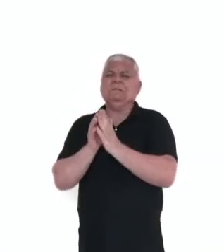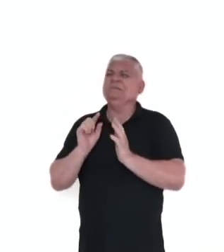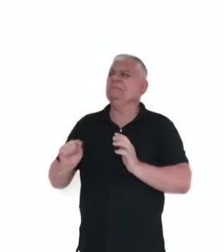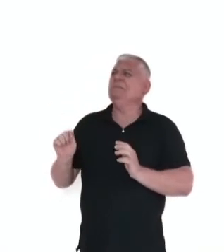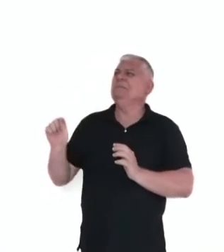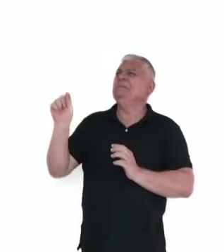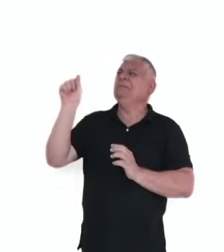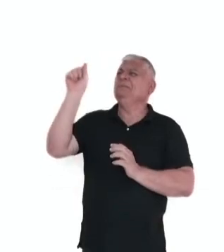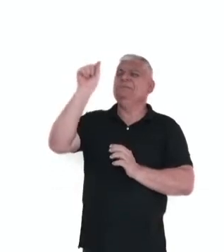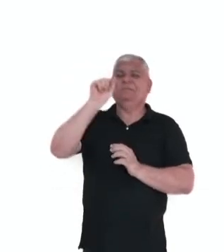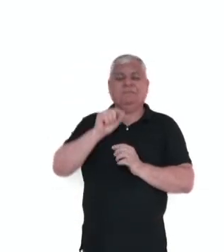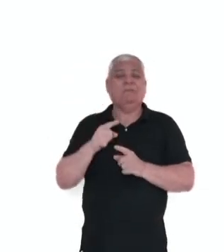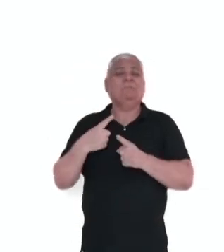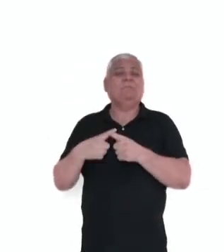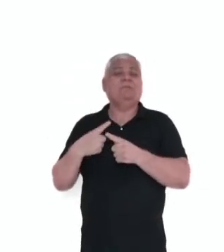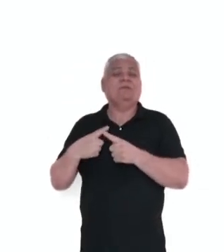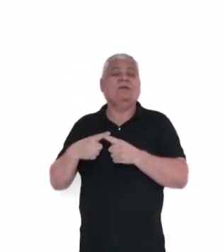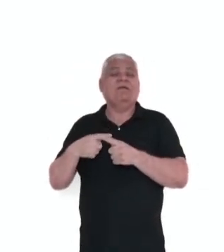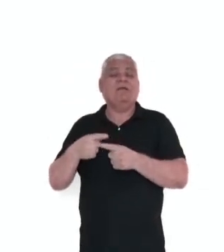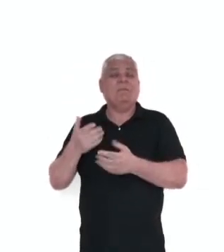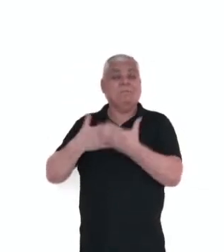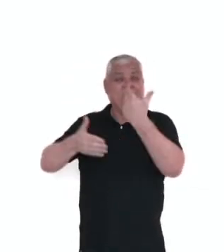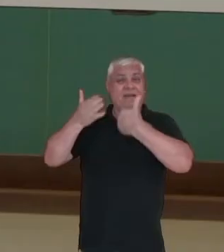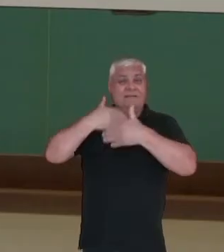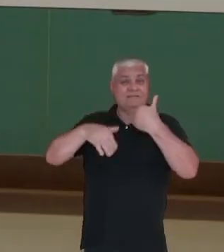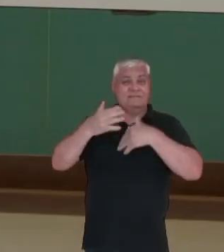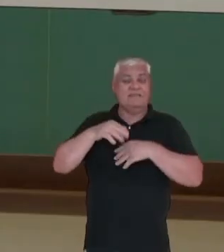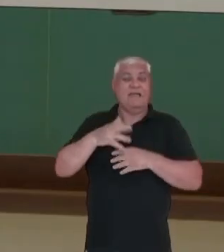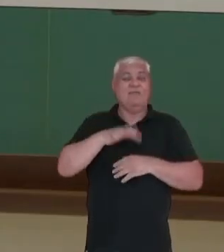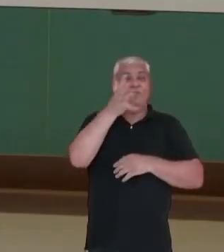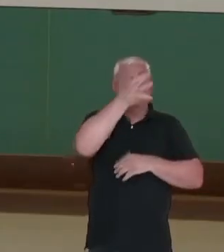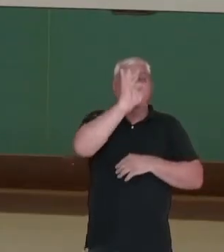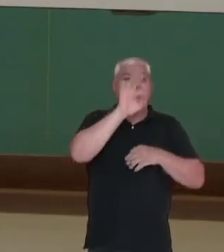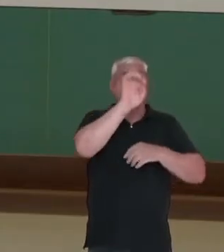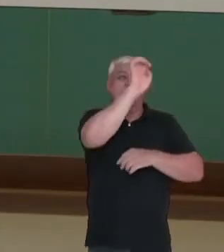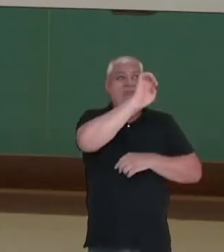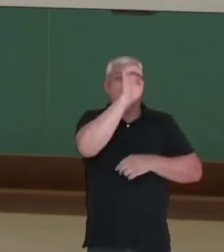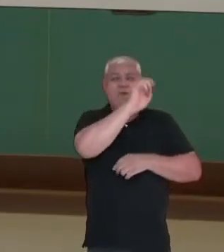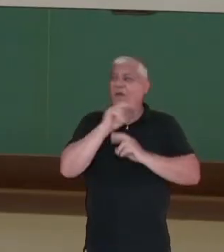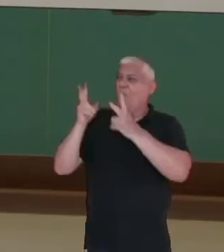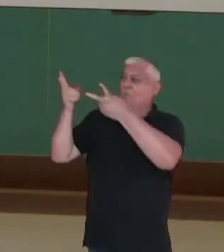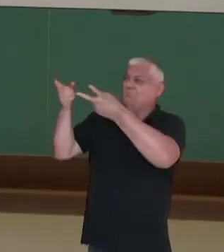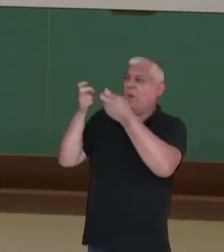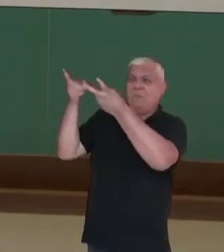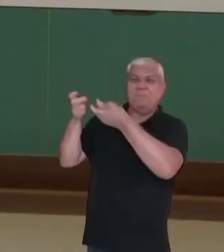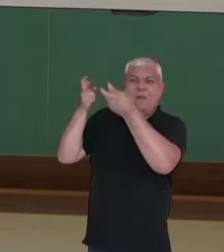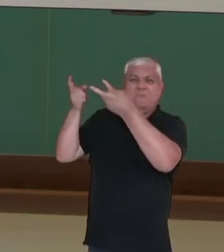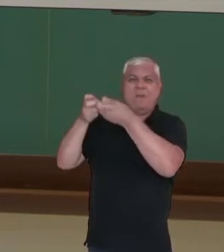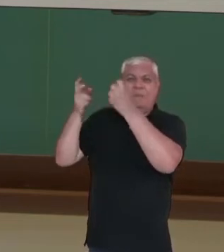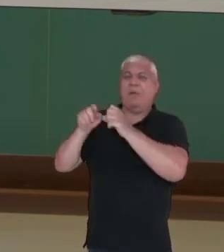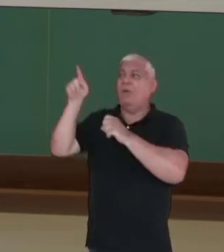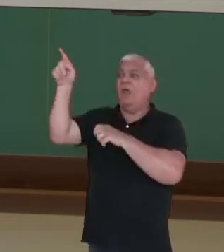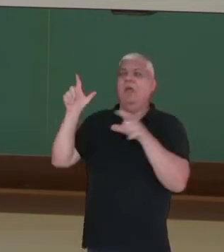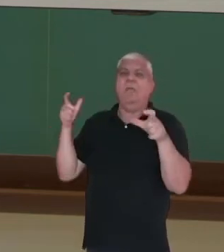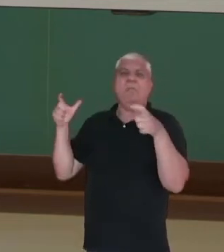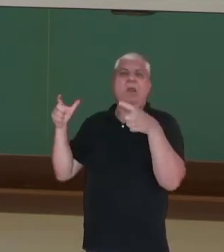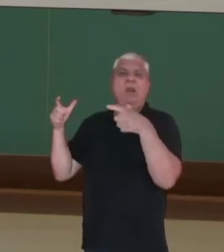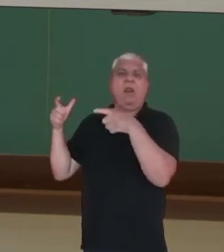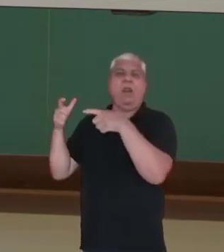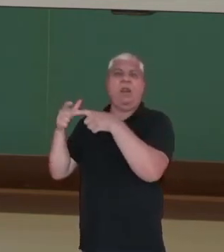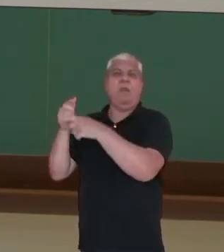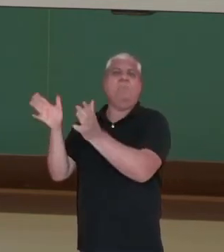exploração decorrente do processo de colonização. Esses países, então, ficaram abandonados pelos países colonizadores, muitas